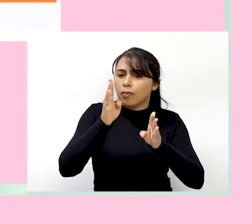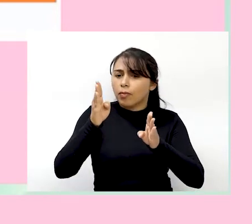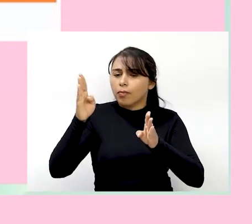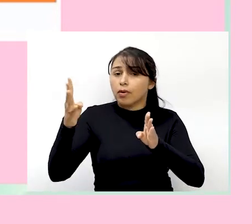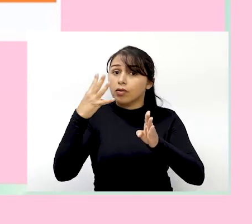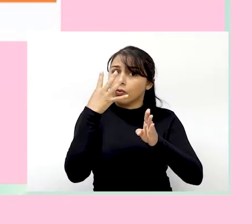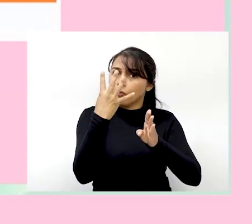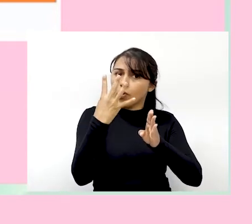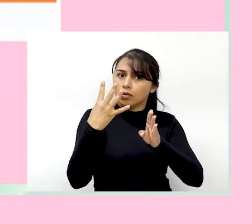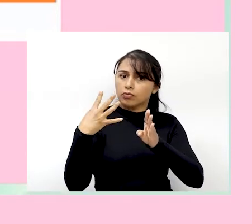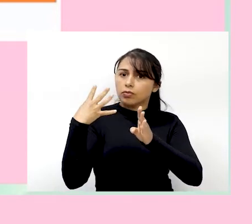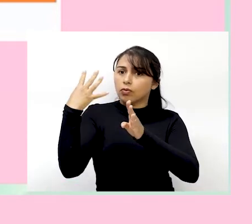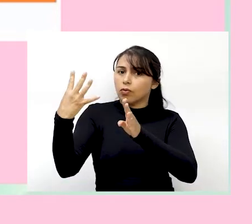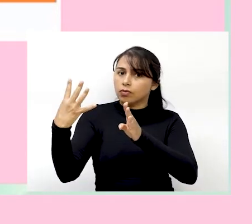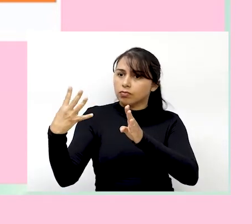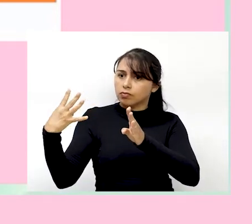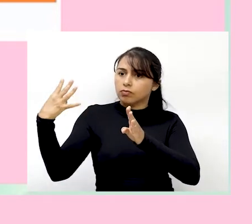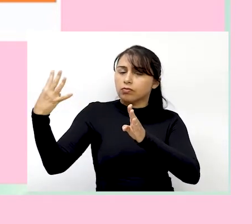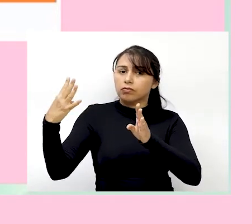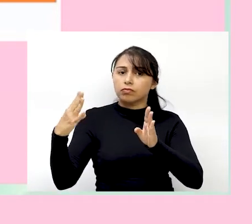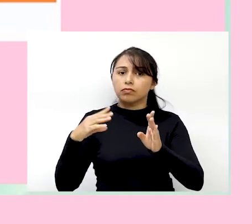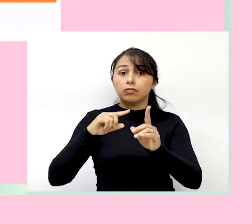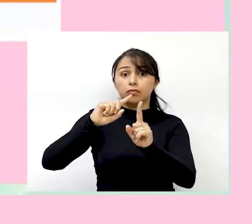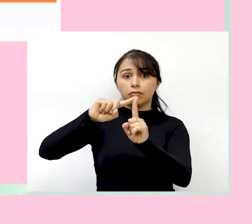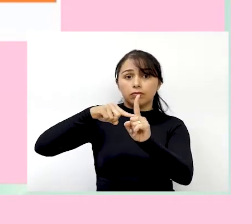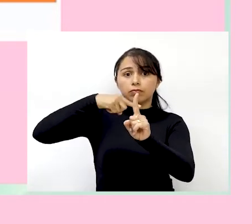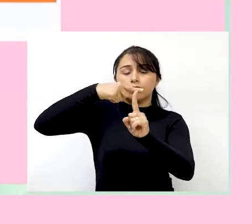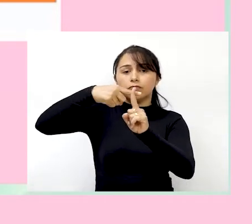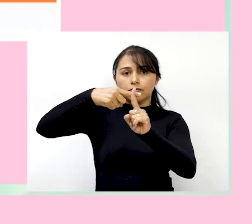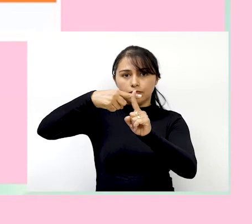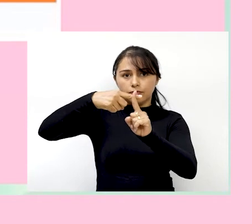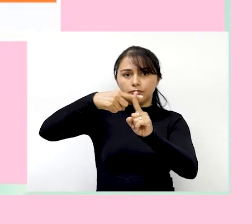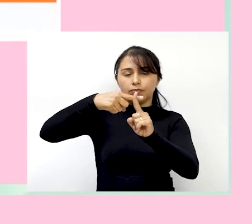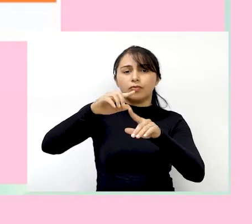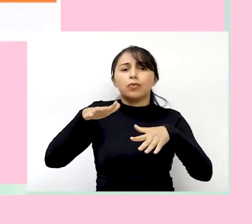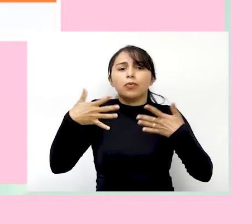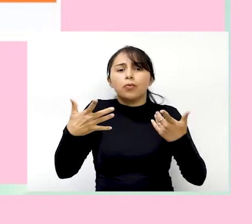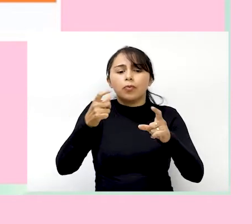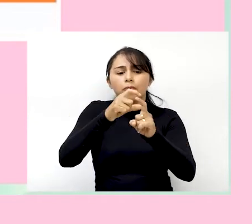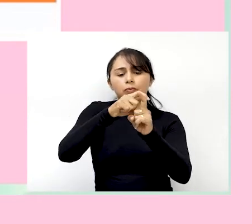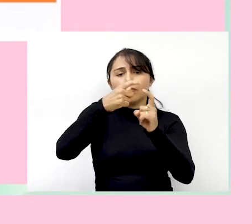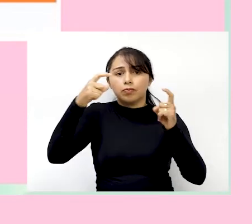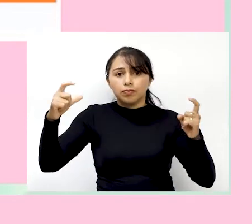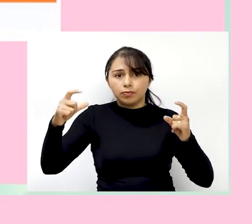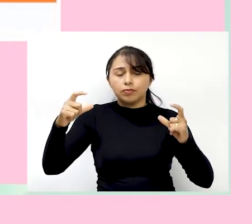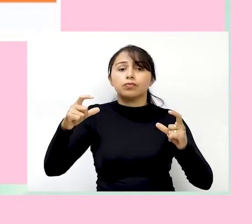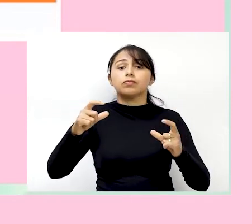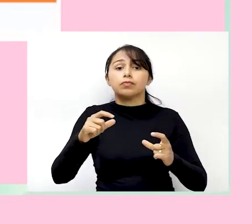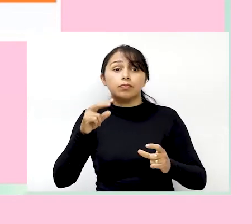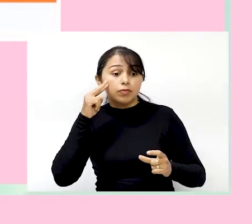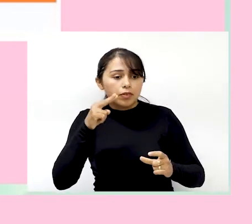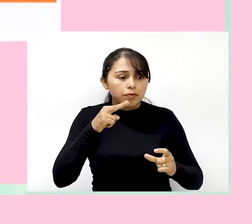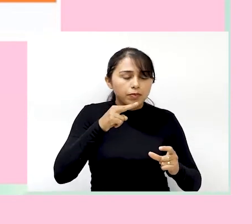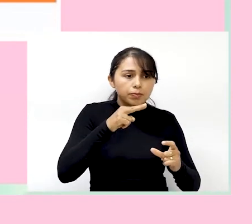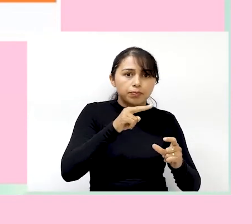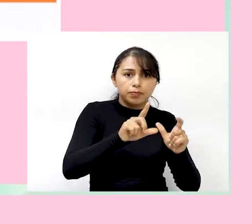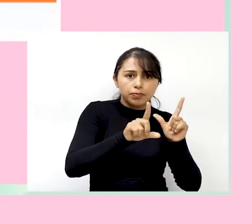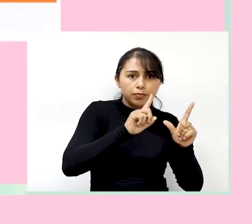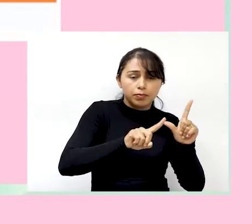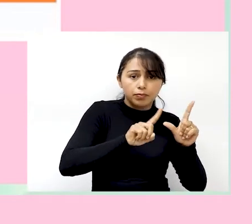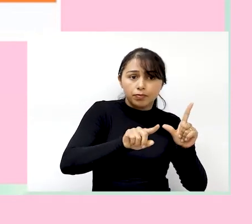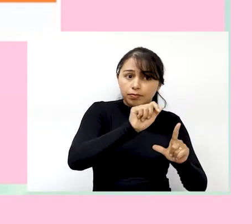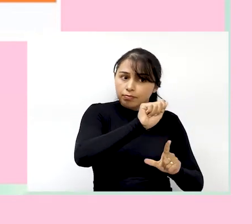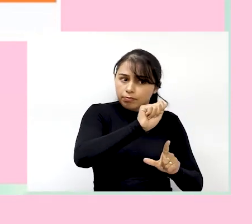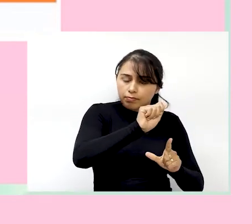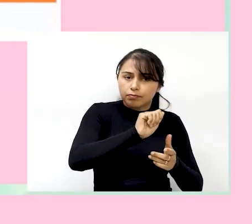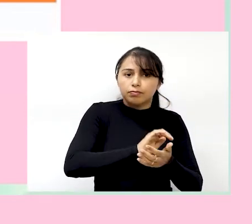está indo de 4 em 4. Então qual que seria essa expressão? Vemos aqui. Se eu pegar aqui nessa primeira